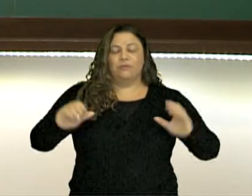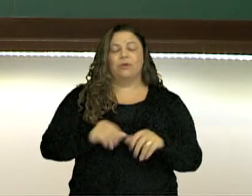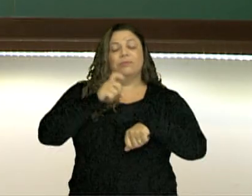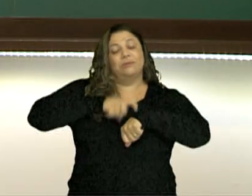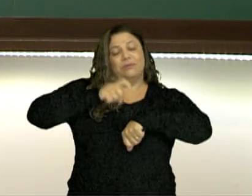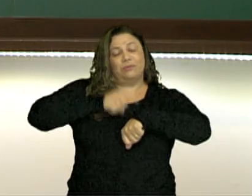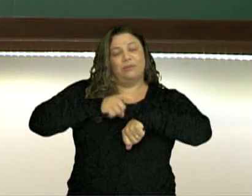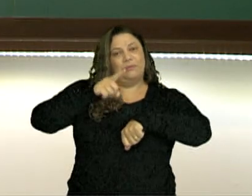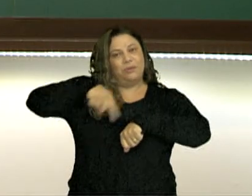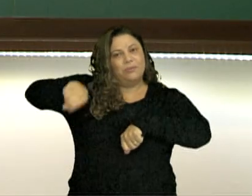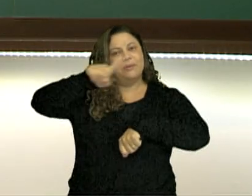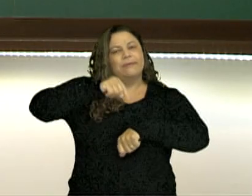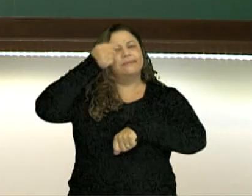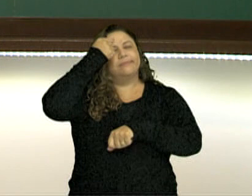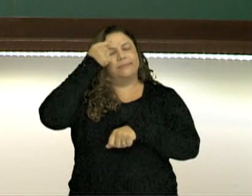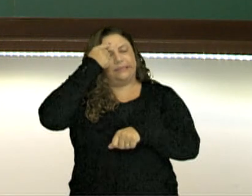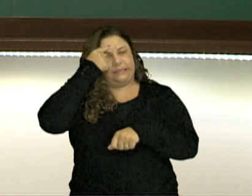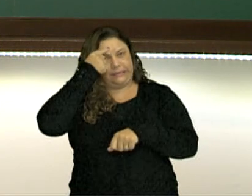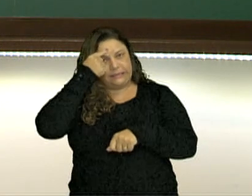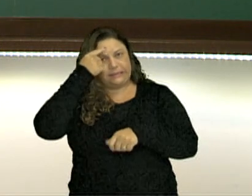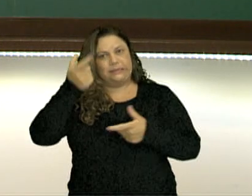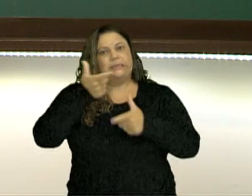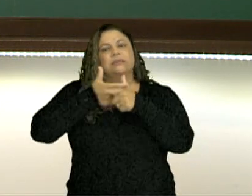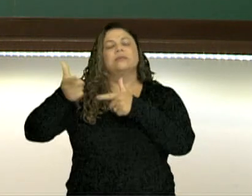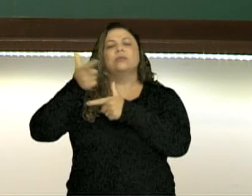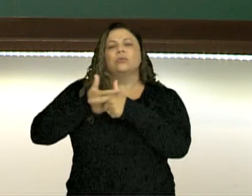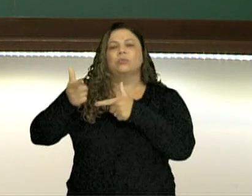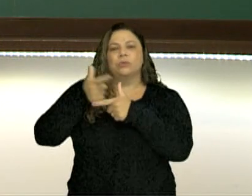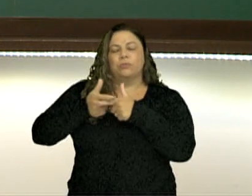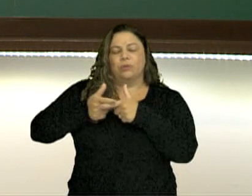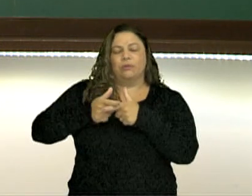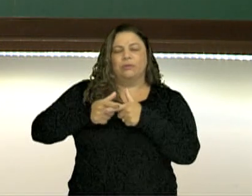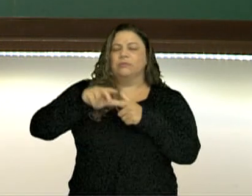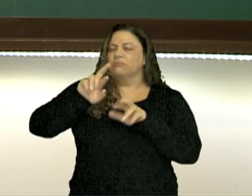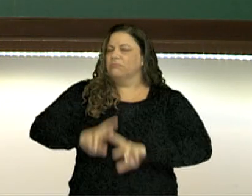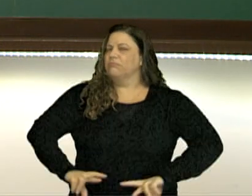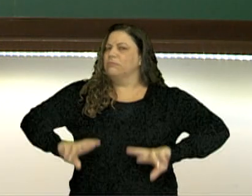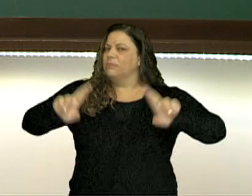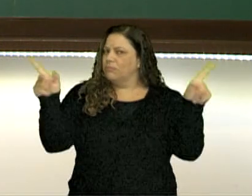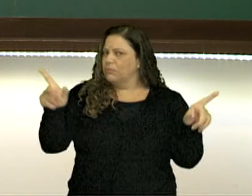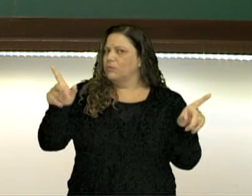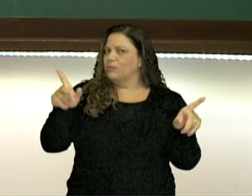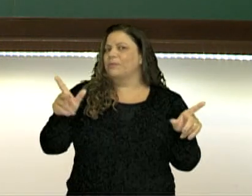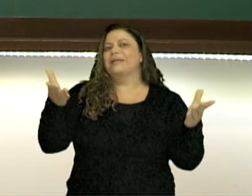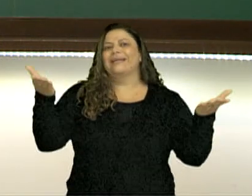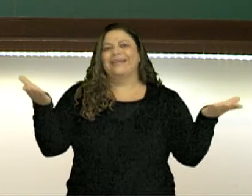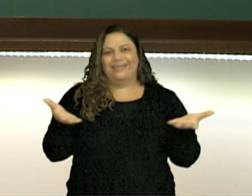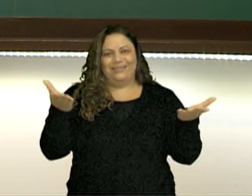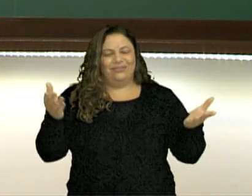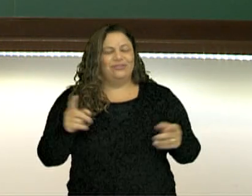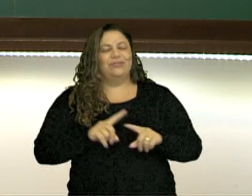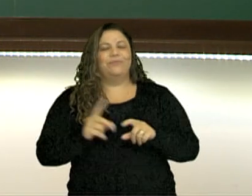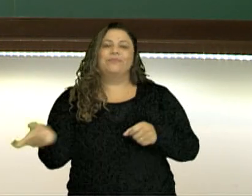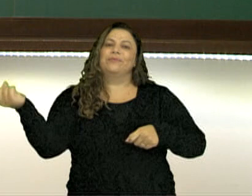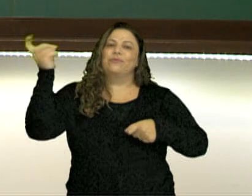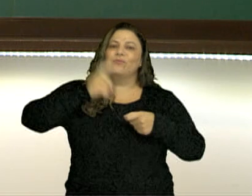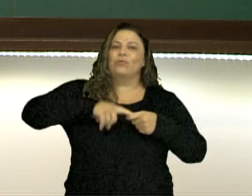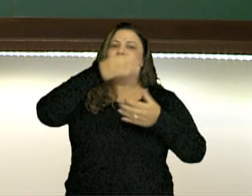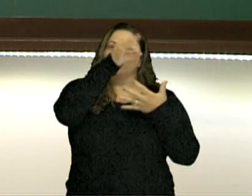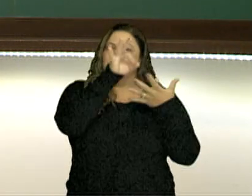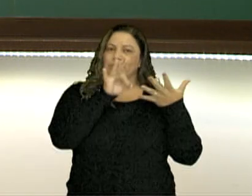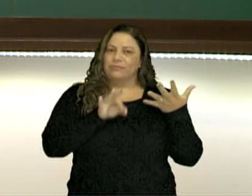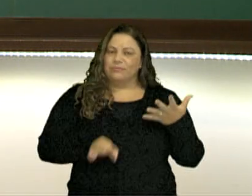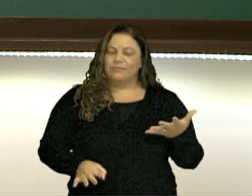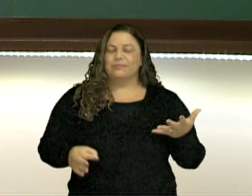dar um tempinho para vocês pensarem nesse problema, ele é um pouquinho diferente do último que a gente fez, e voltamos para